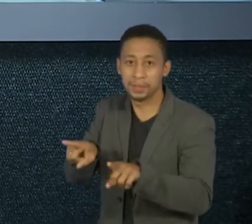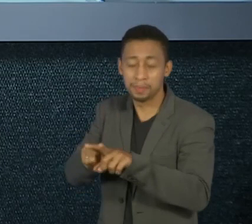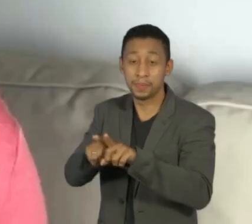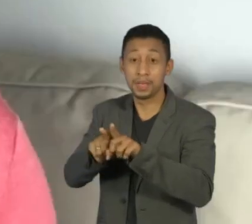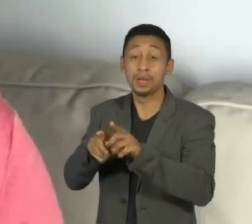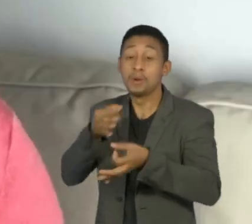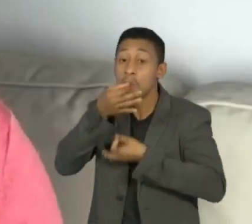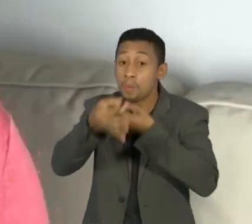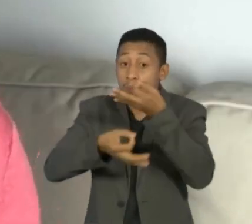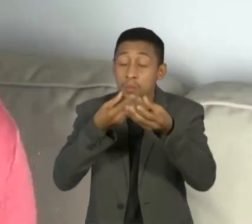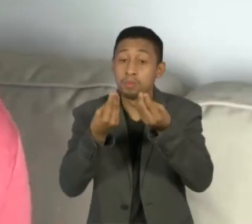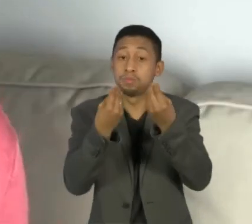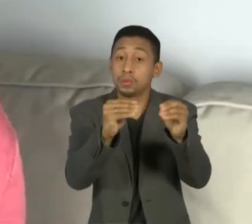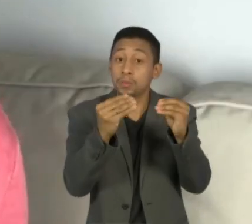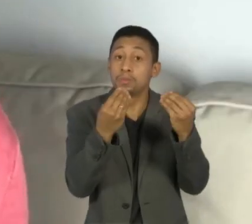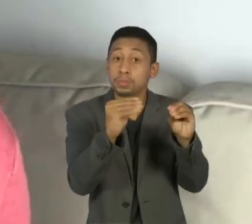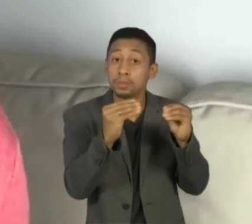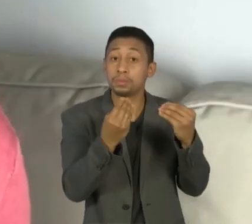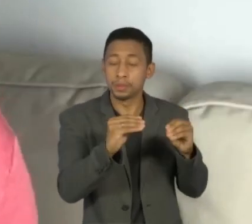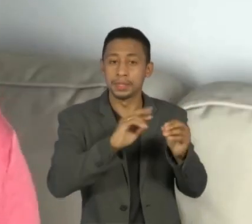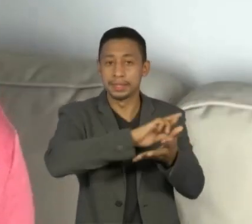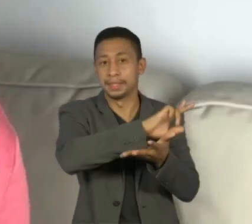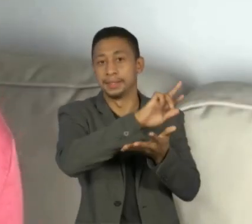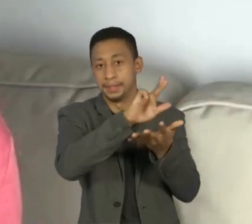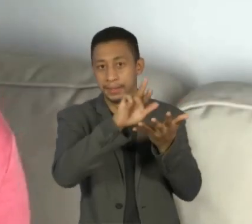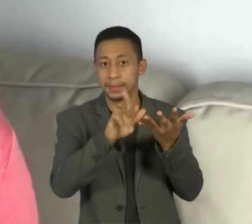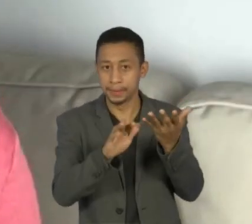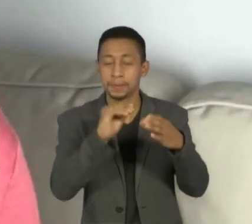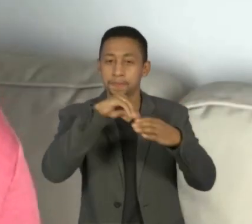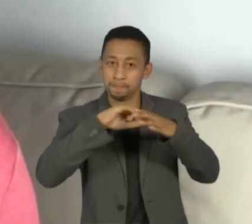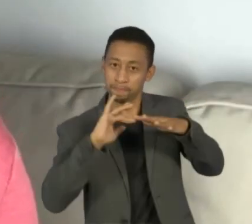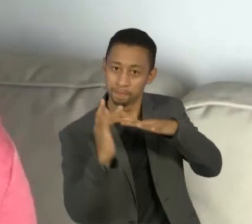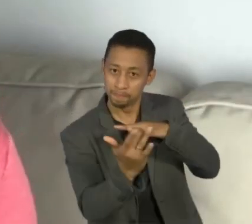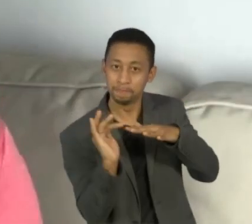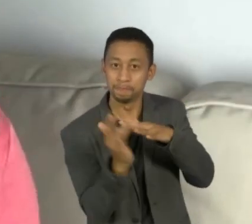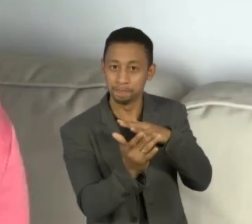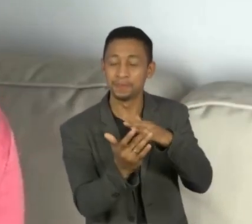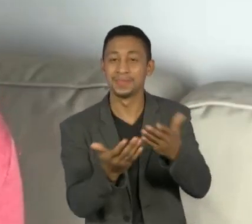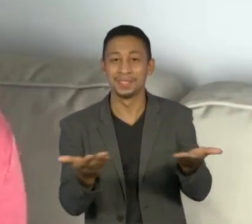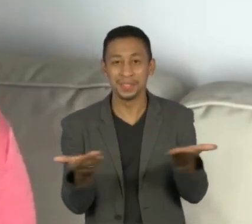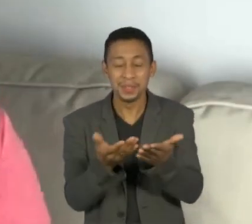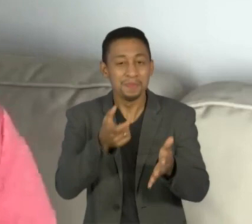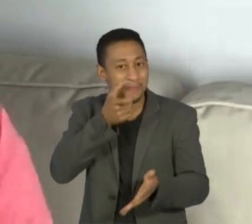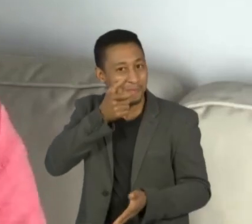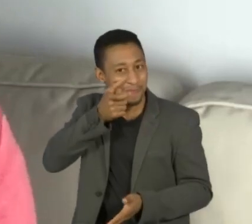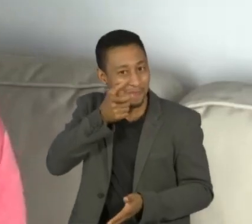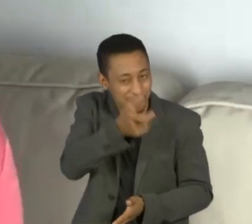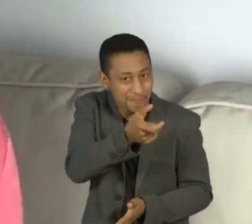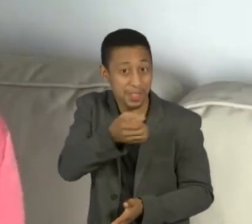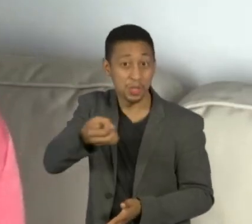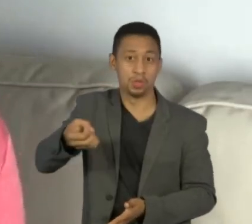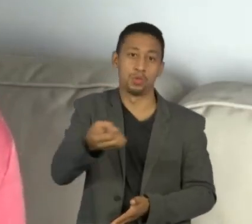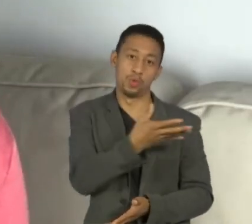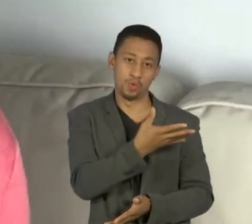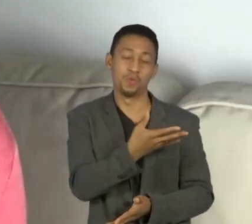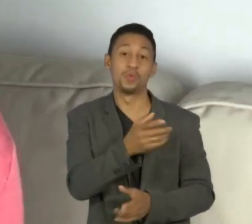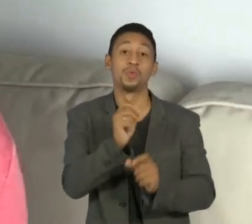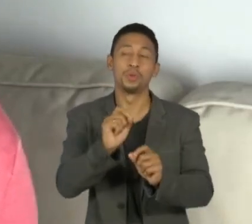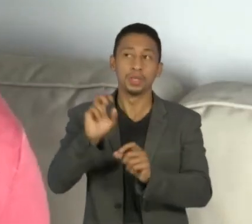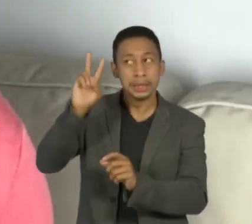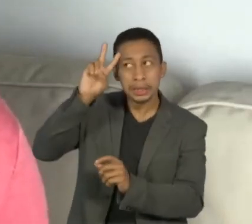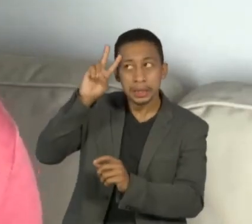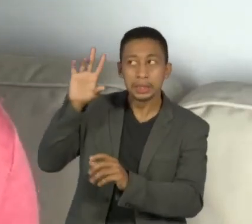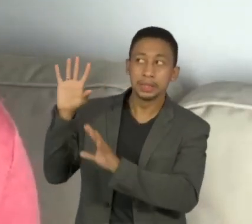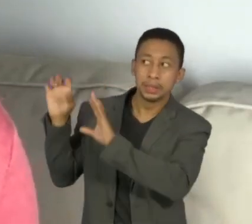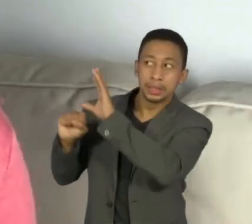vista dentro de várias redes sociais que acabaram causando esse novo interesse pelo resgate histórico